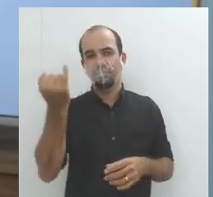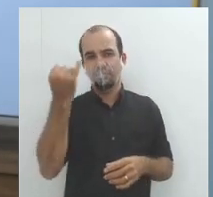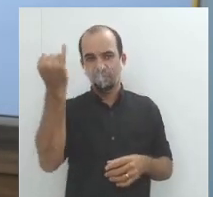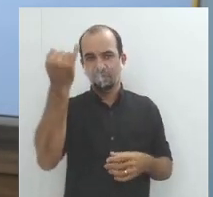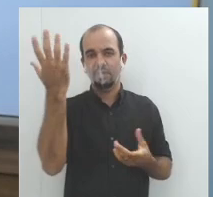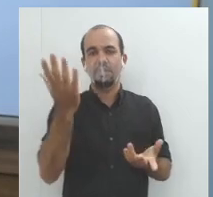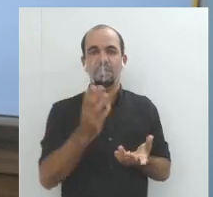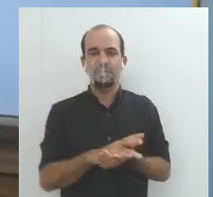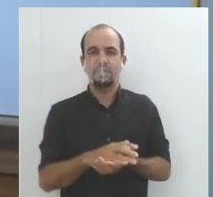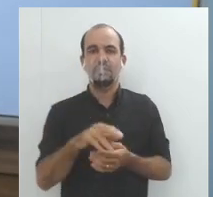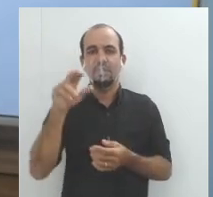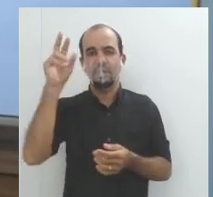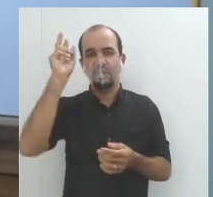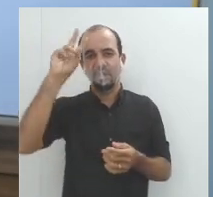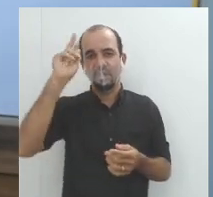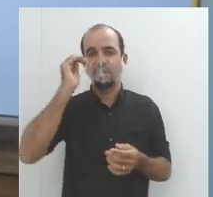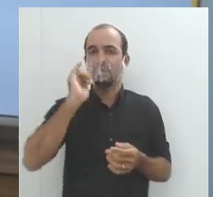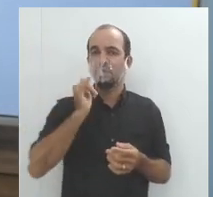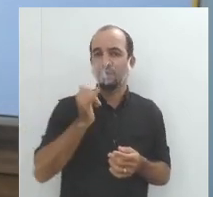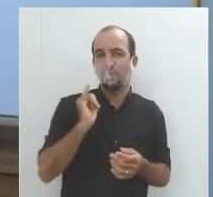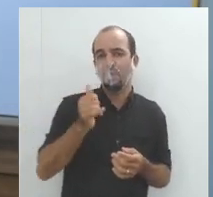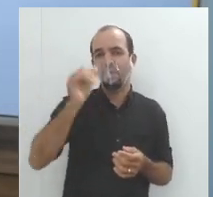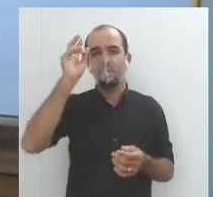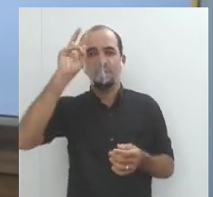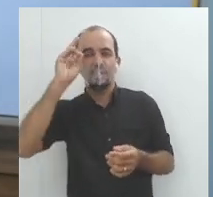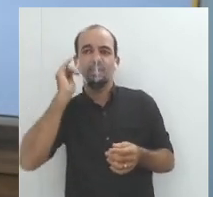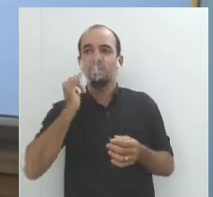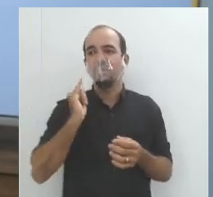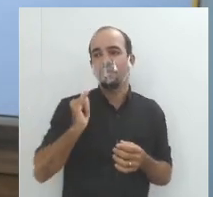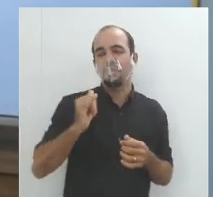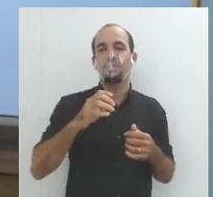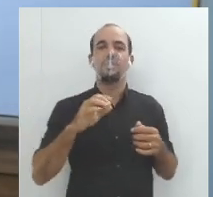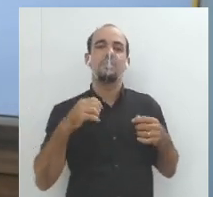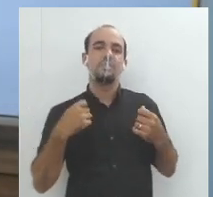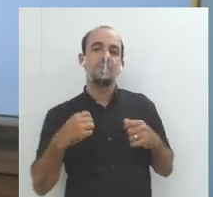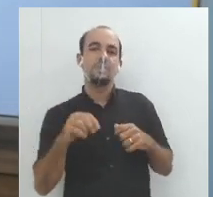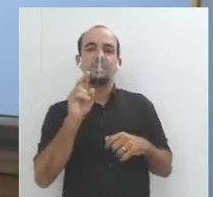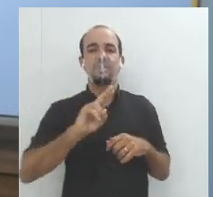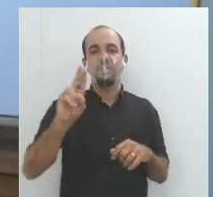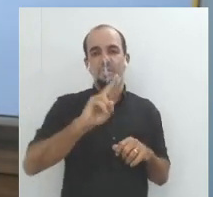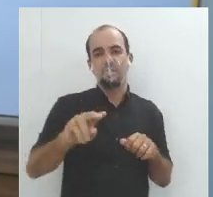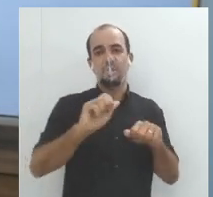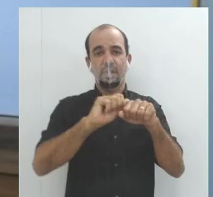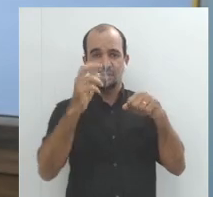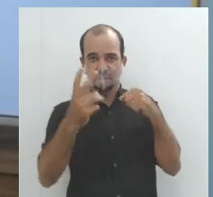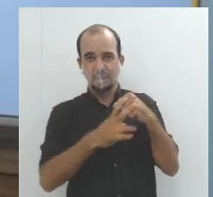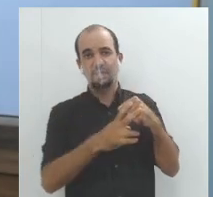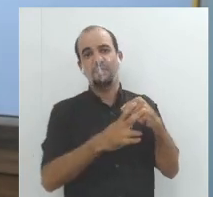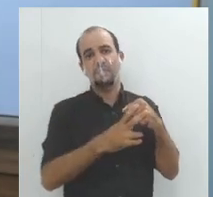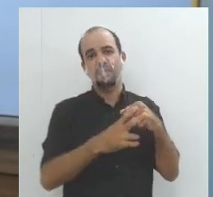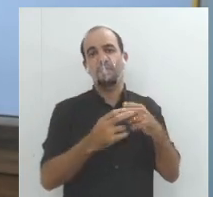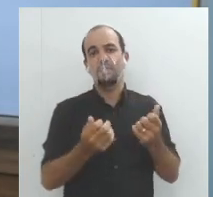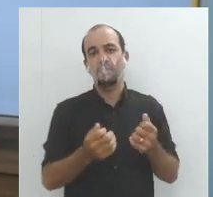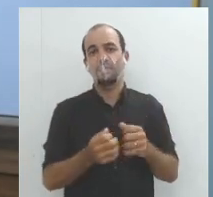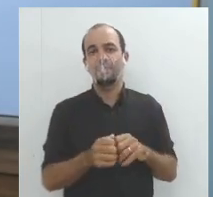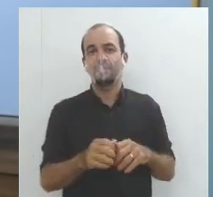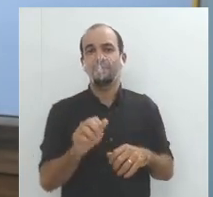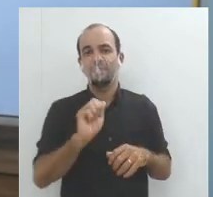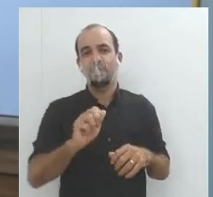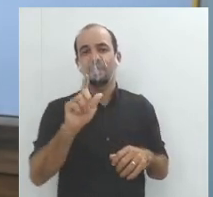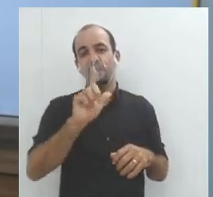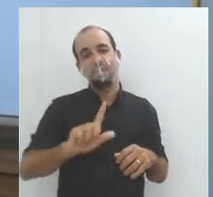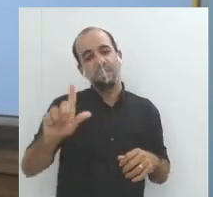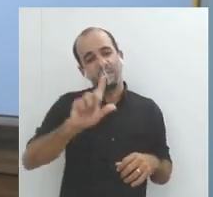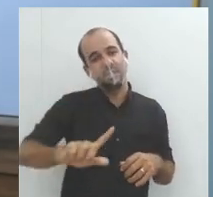você com certeza vai encontrar advérbios marcando temporalmente, né? Isso numa narrativa